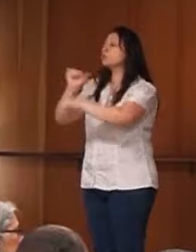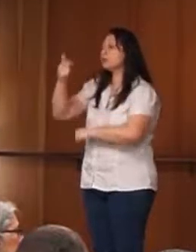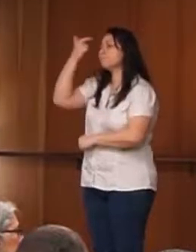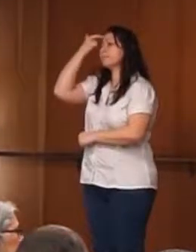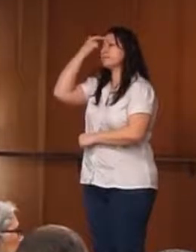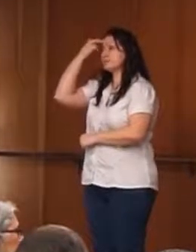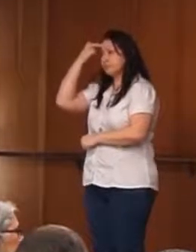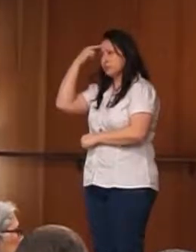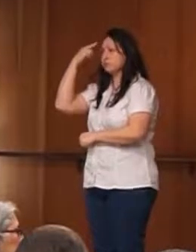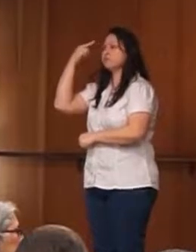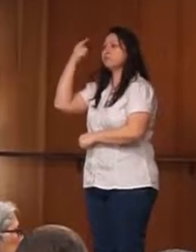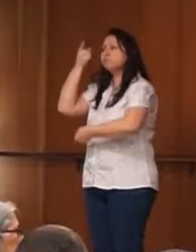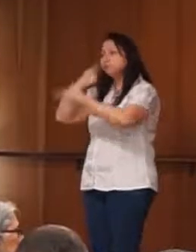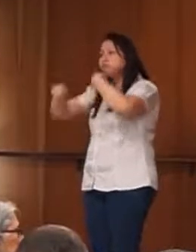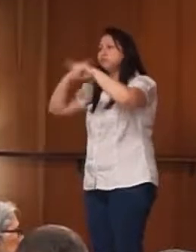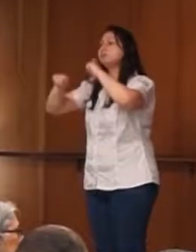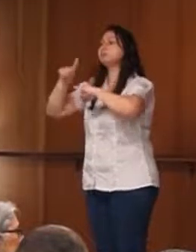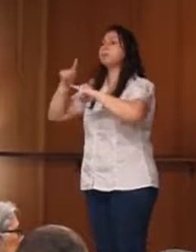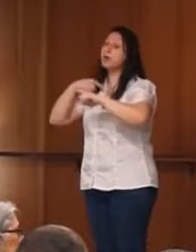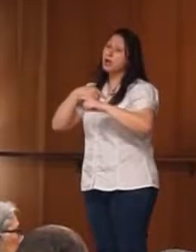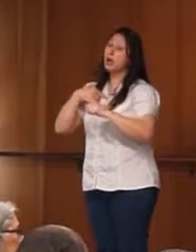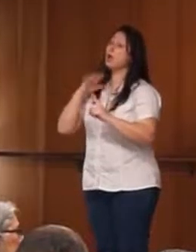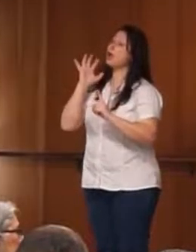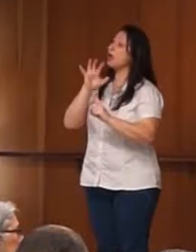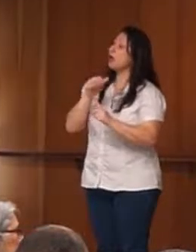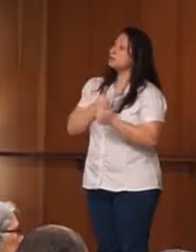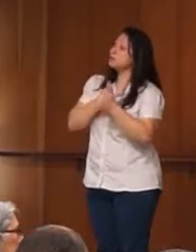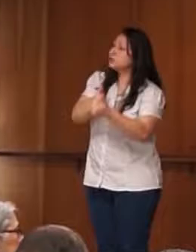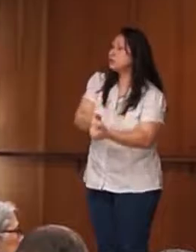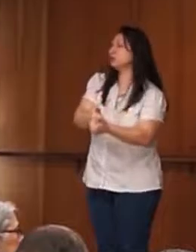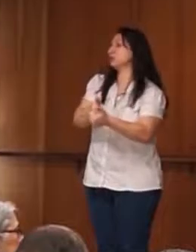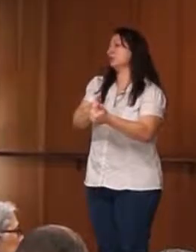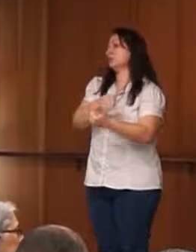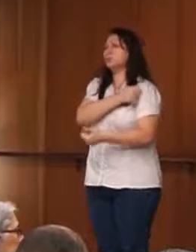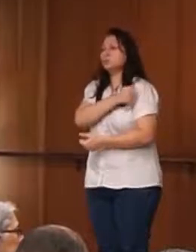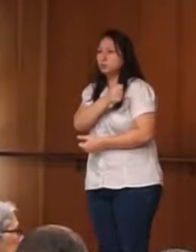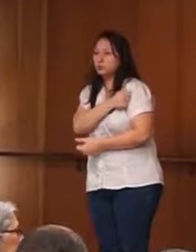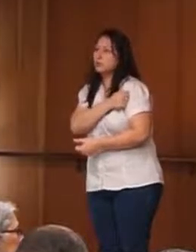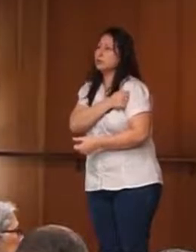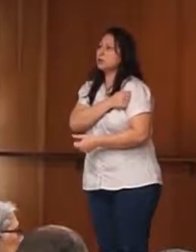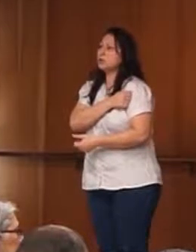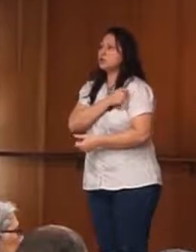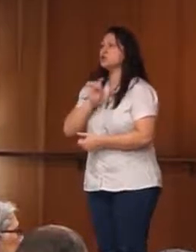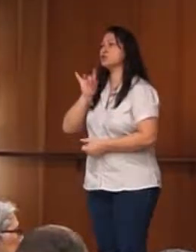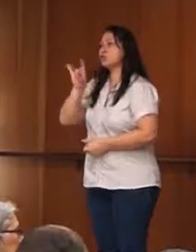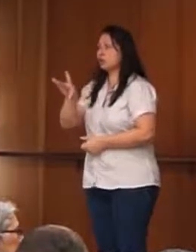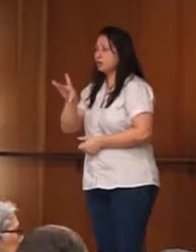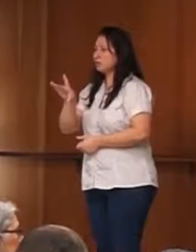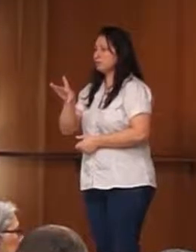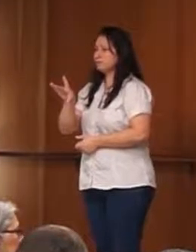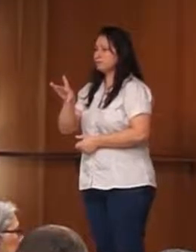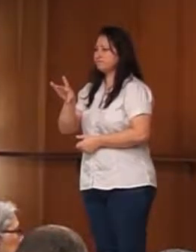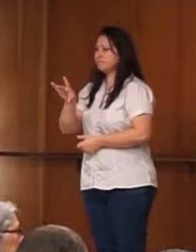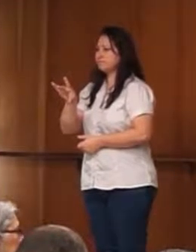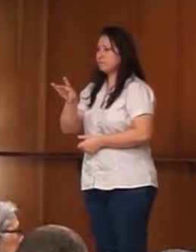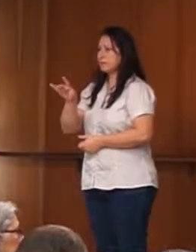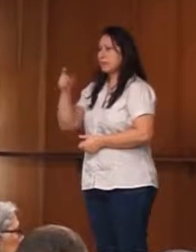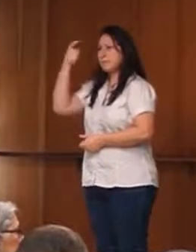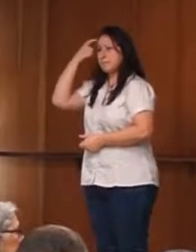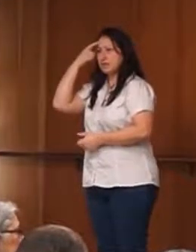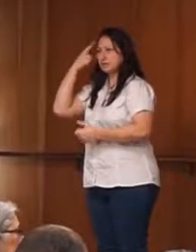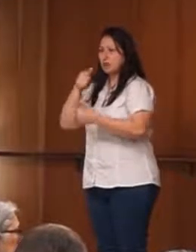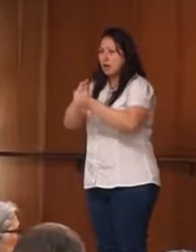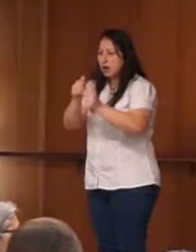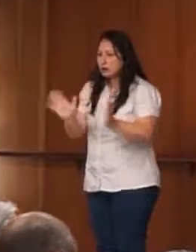refere às ações de assistência estudantil, né? Deixando de ter mais um caráter apenas